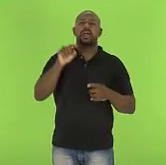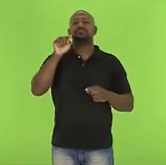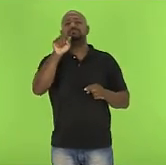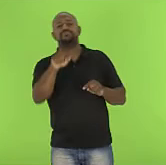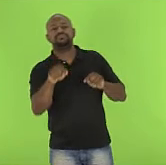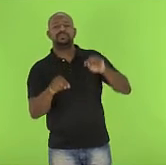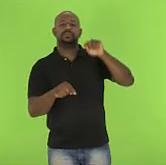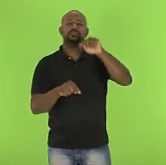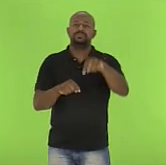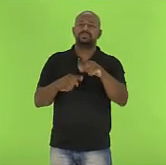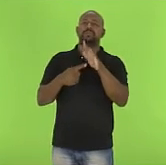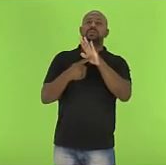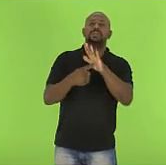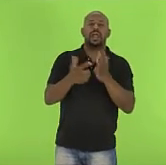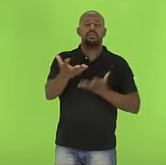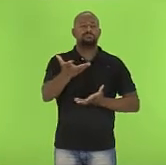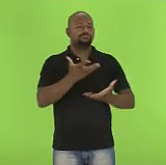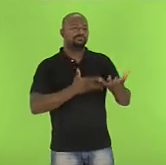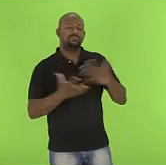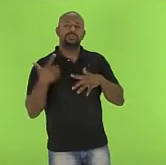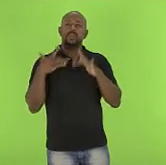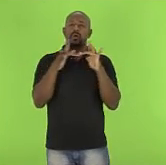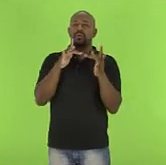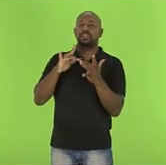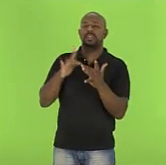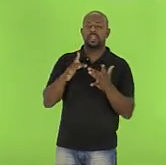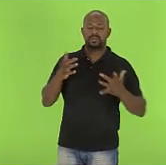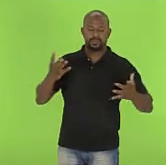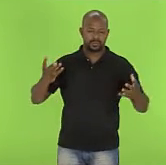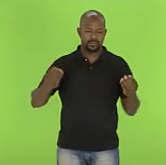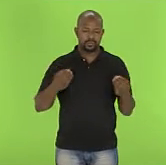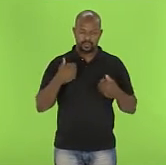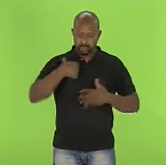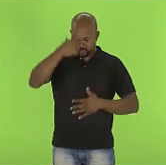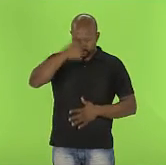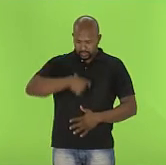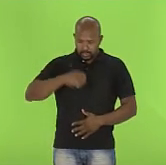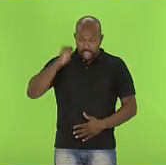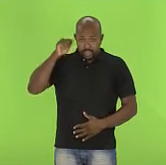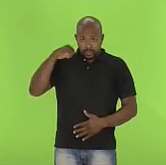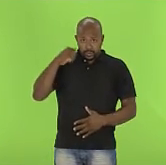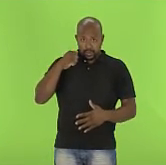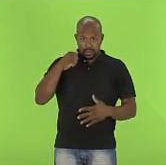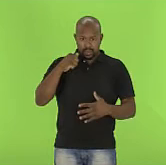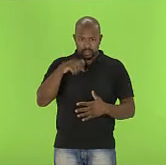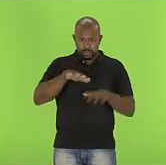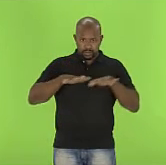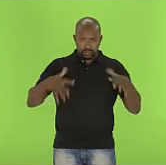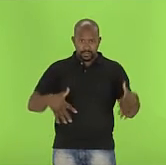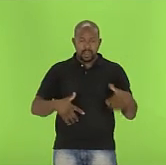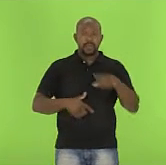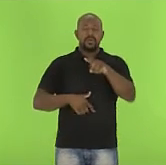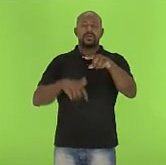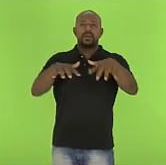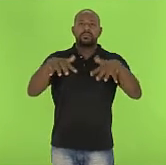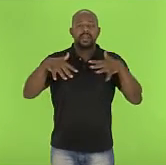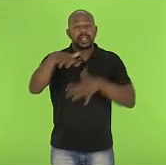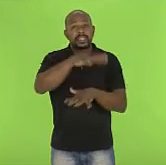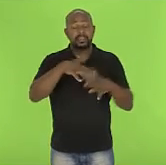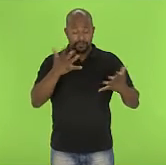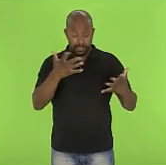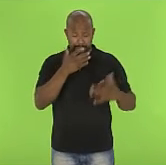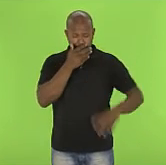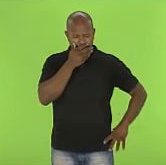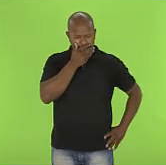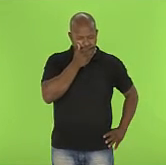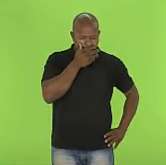opinar e mostrar a recepção e ter o contato do ator, do palco com a plateia. E